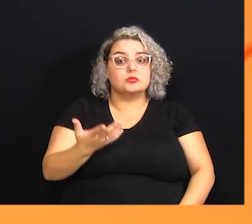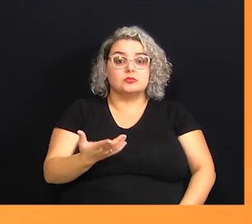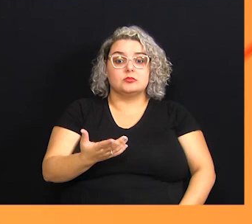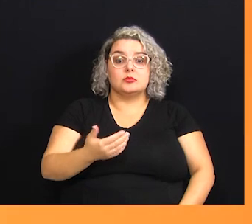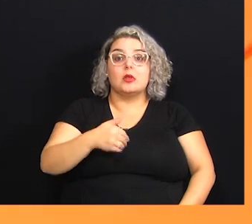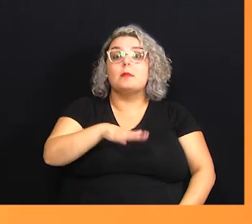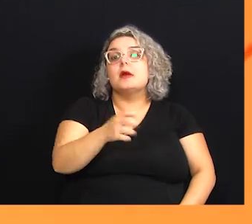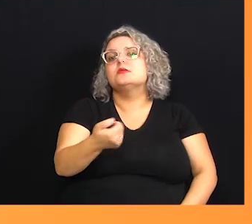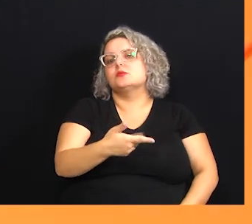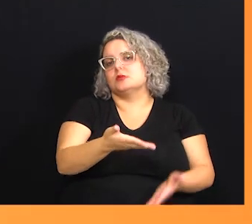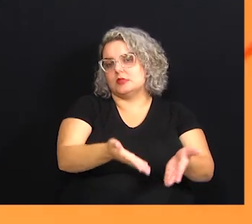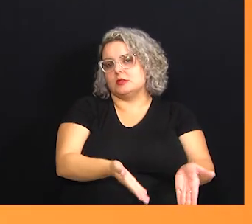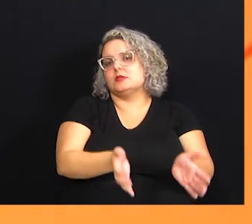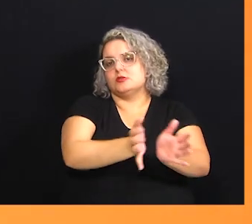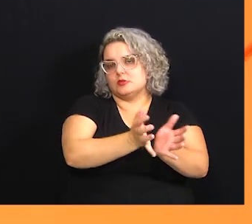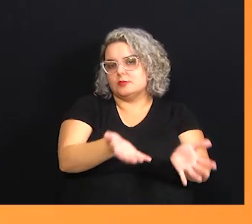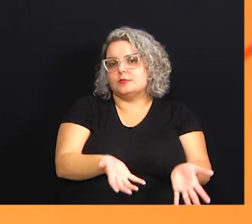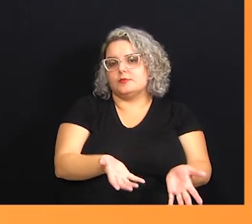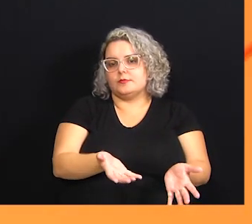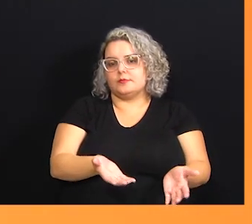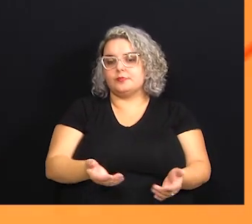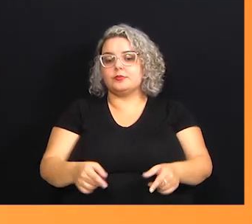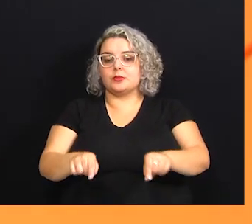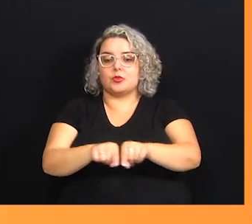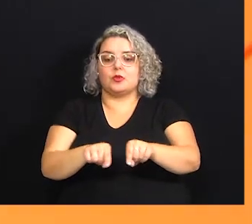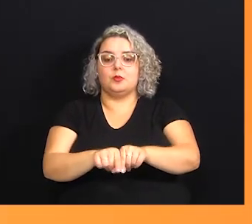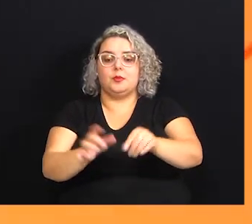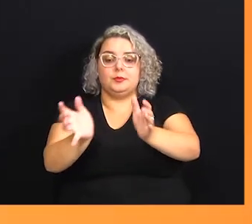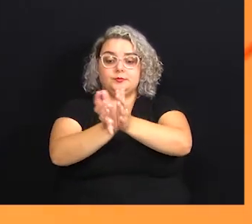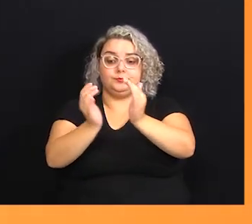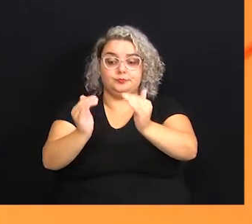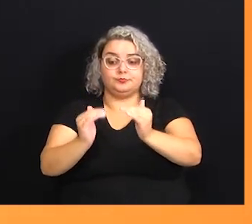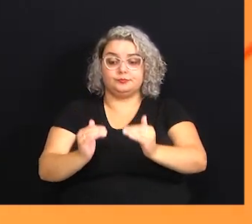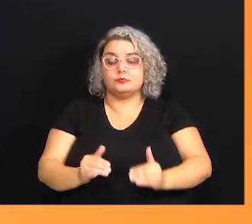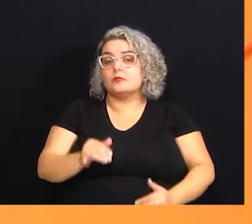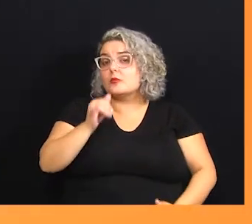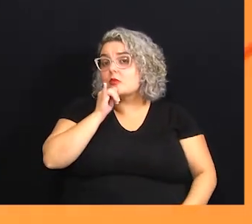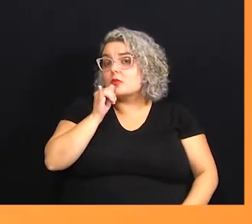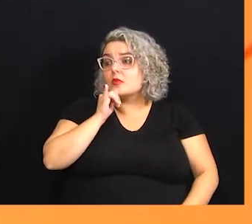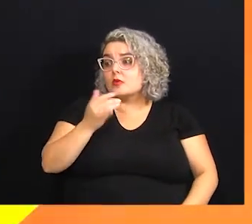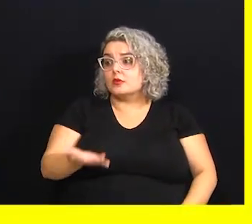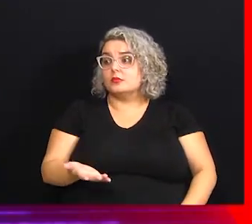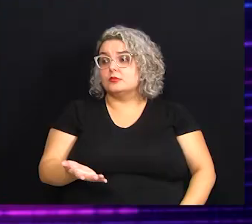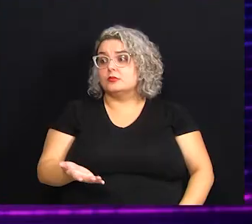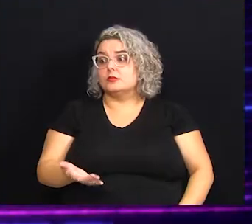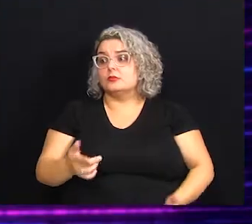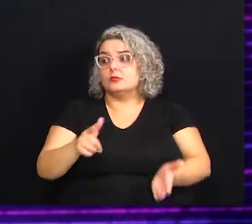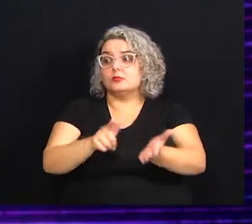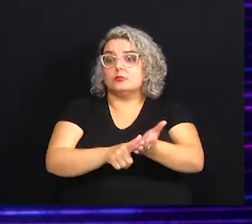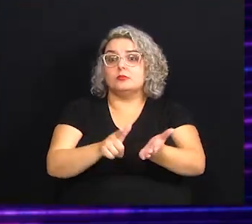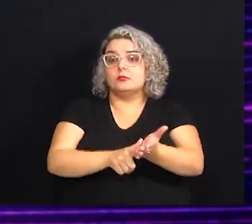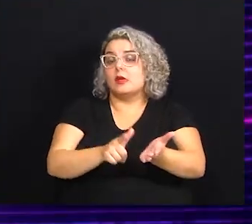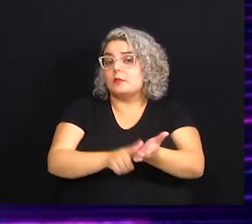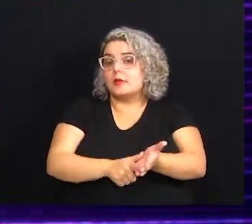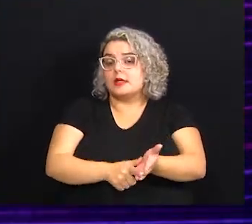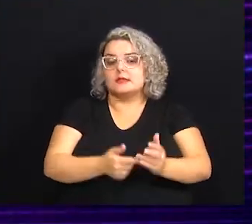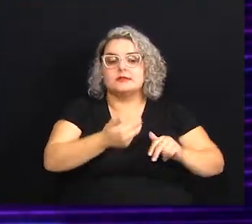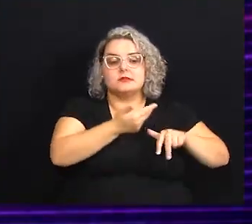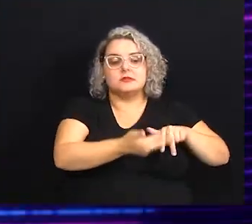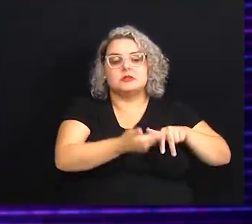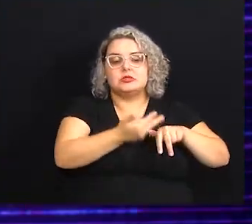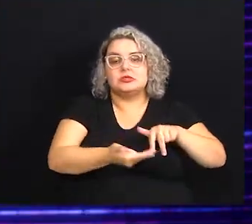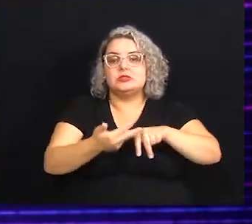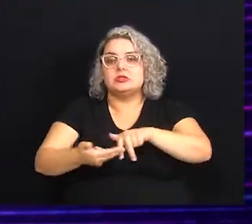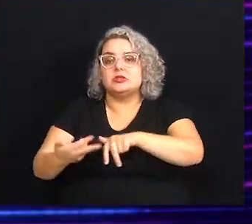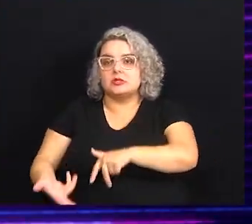mas eles são muito mais do que isso. E também a decrescente classificação, por exemplo, com papéis de gênero. Então, você